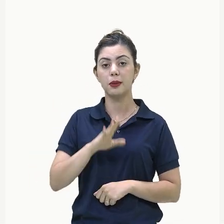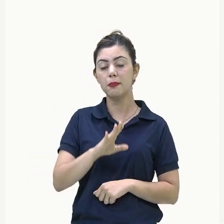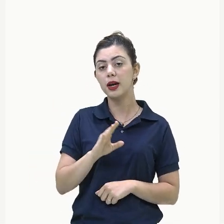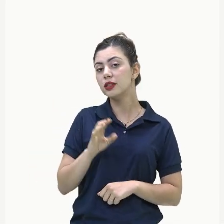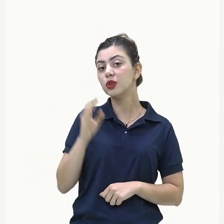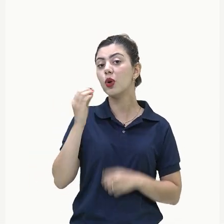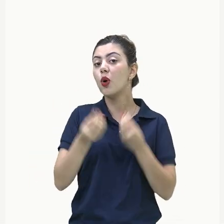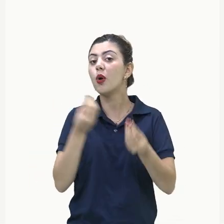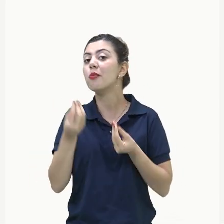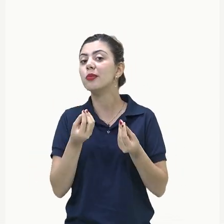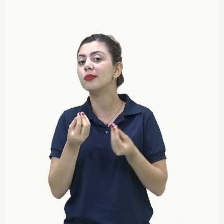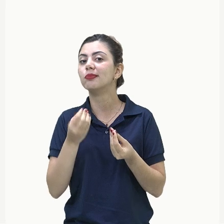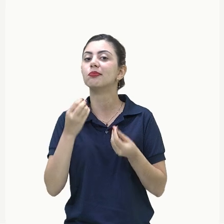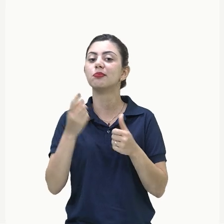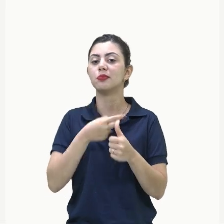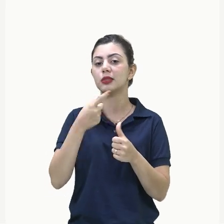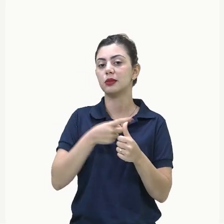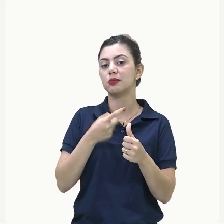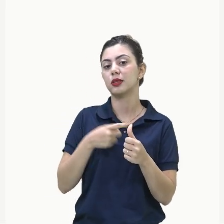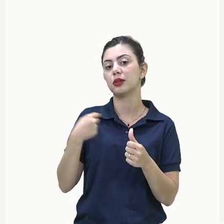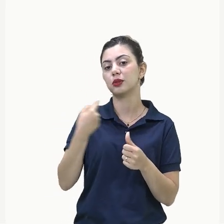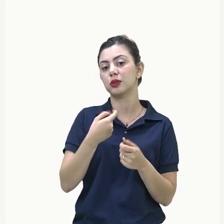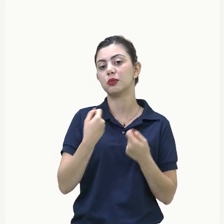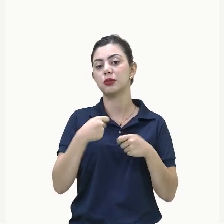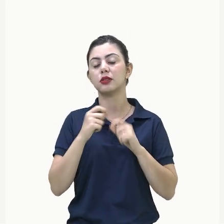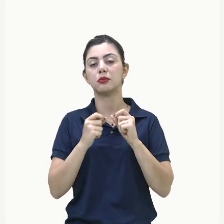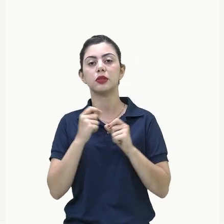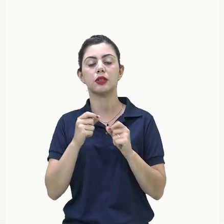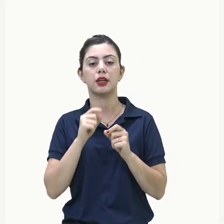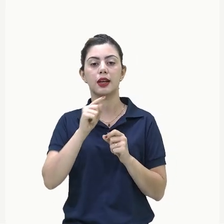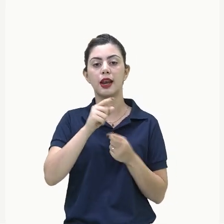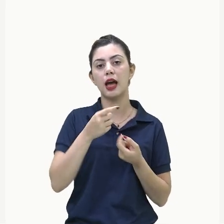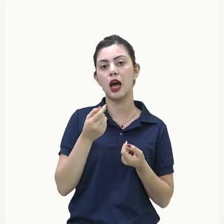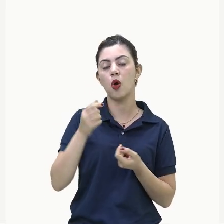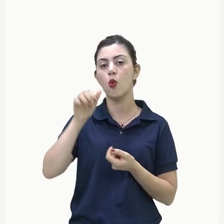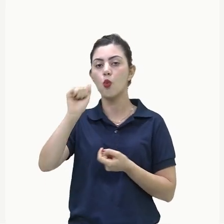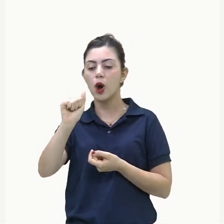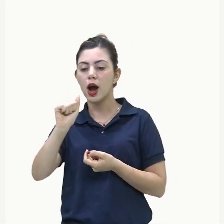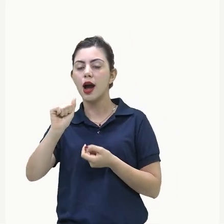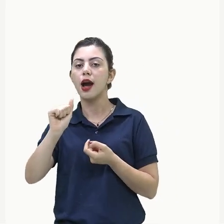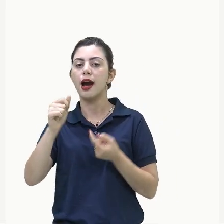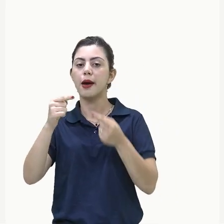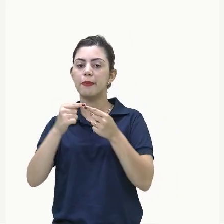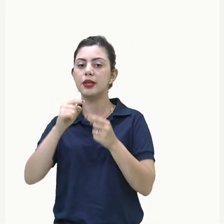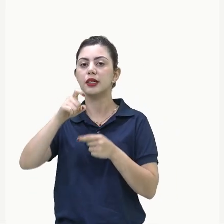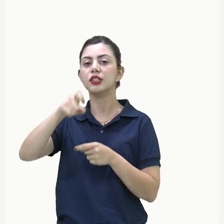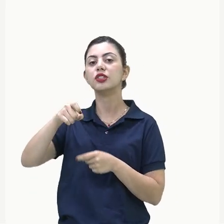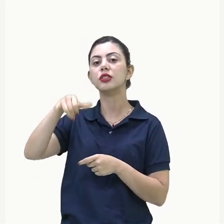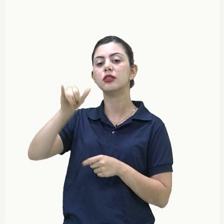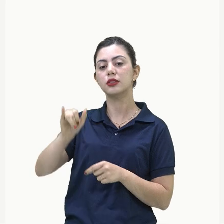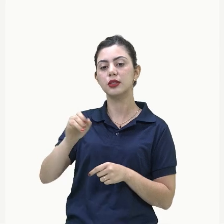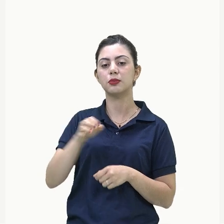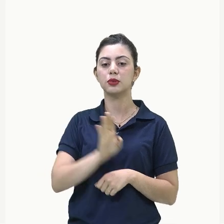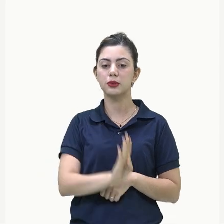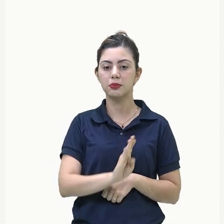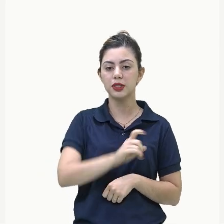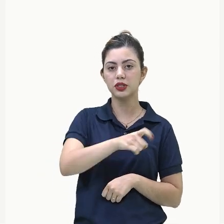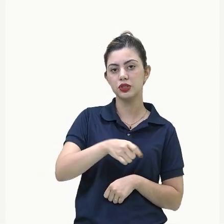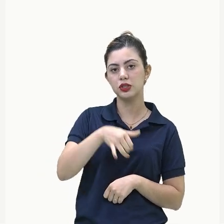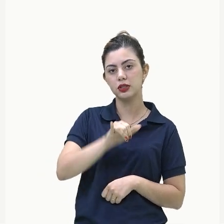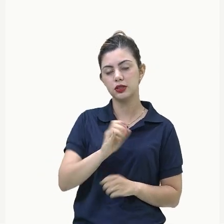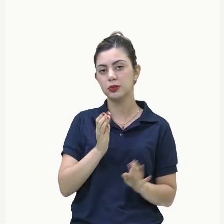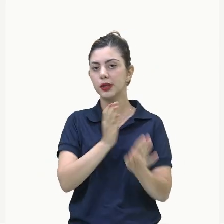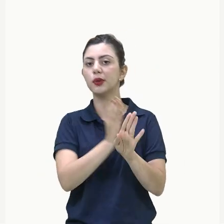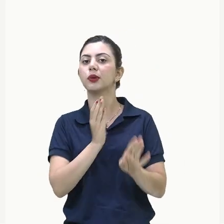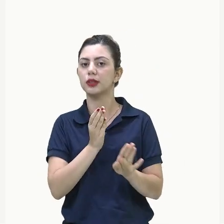gente identificar o par ordenado do ponto A e o par ordenado do ponto B, tá? Então, o